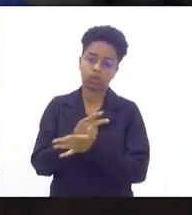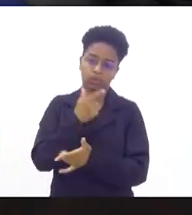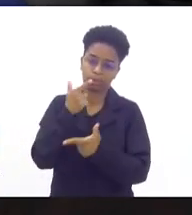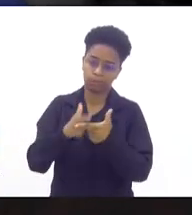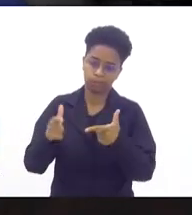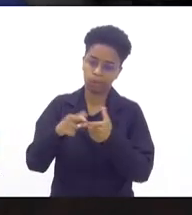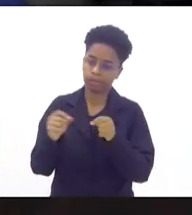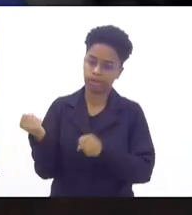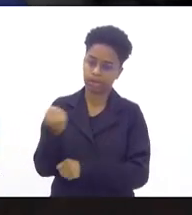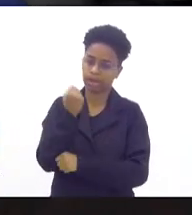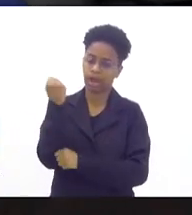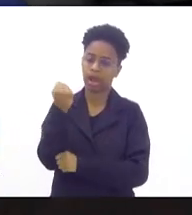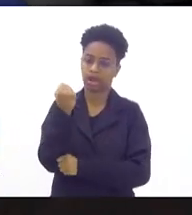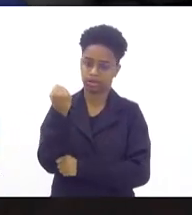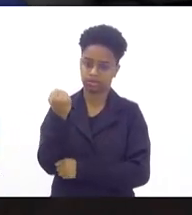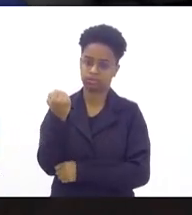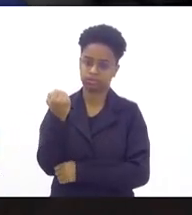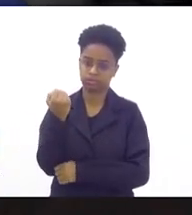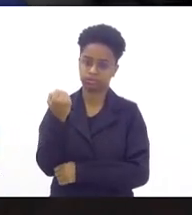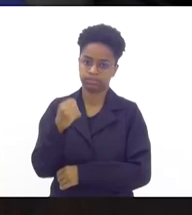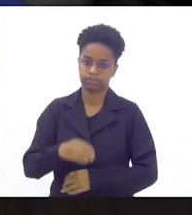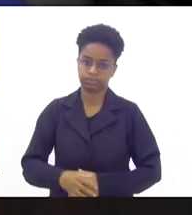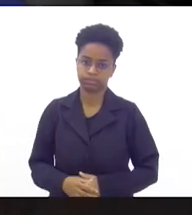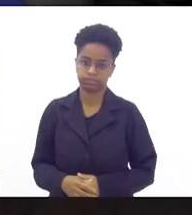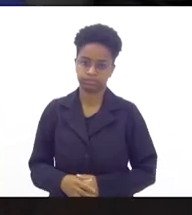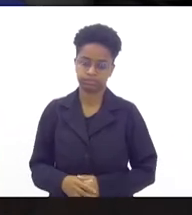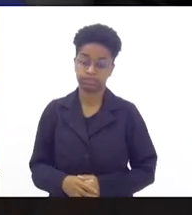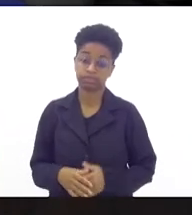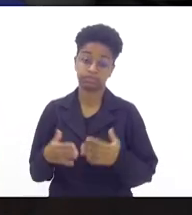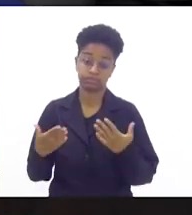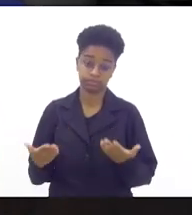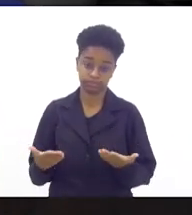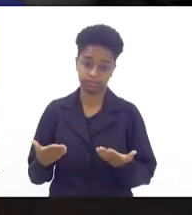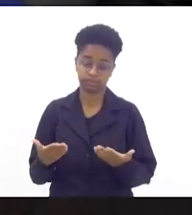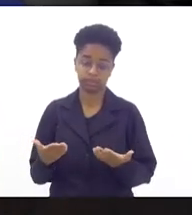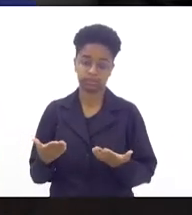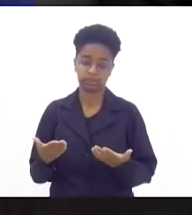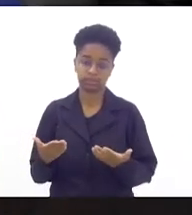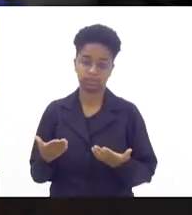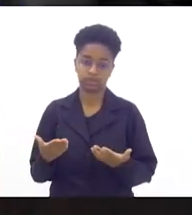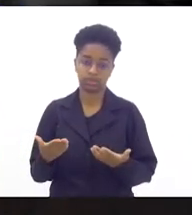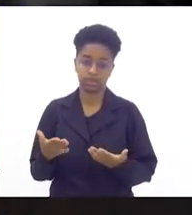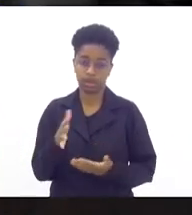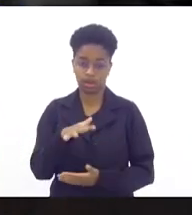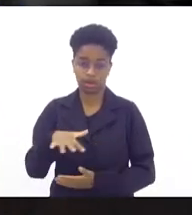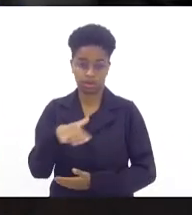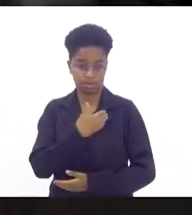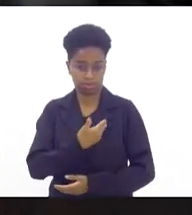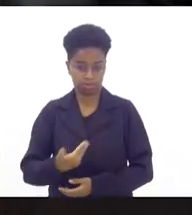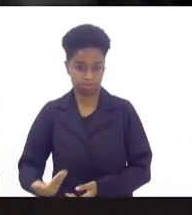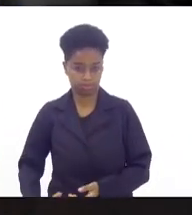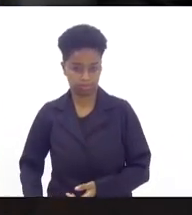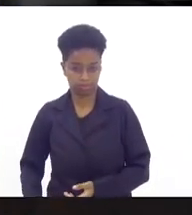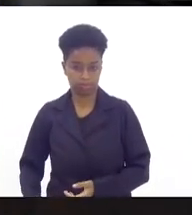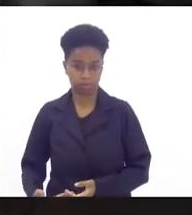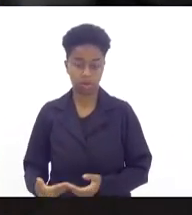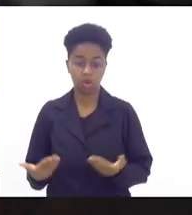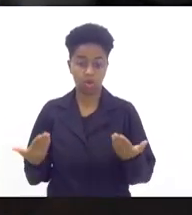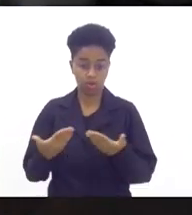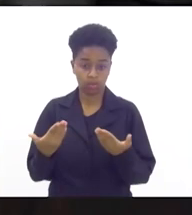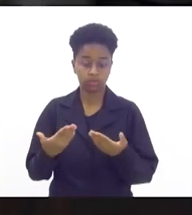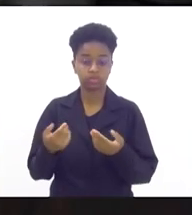e truculência não resta a ordem pública hoje a não ser